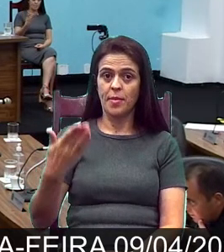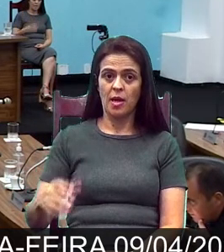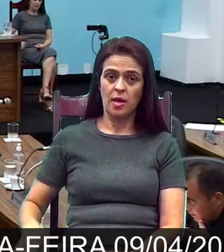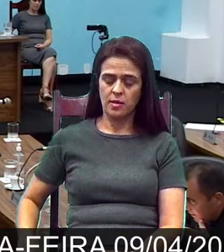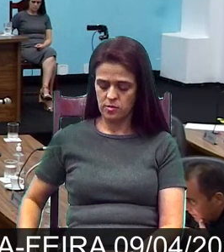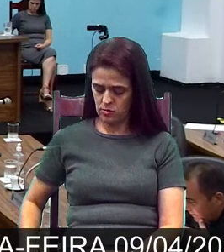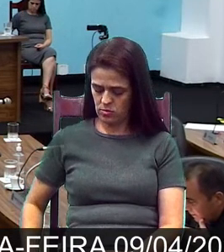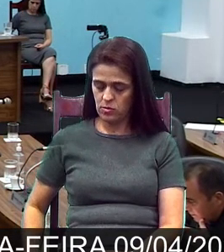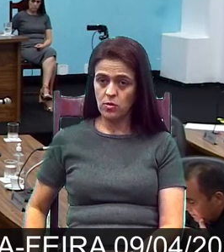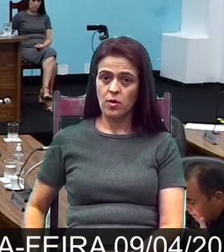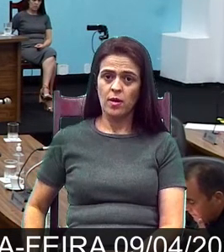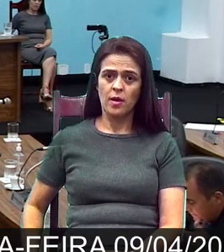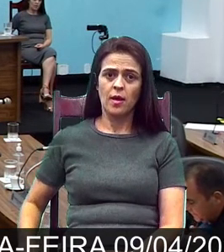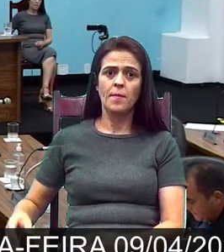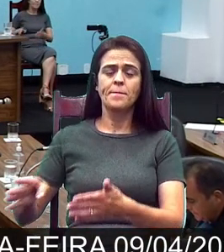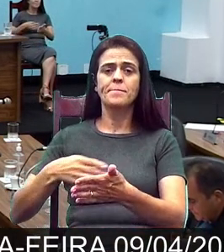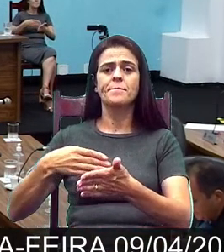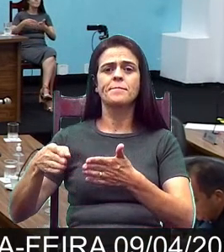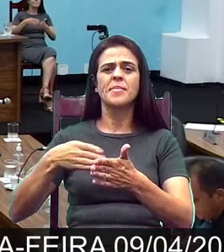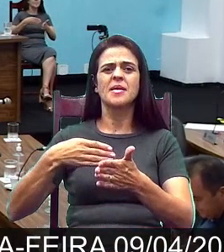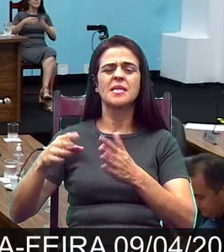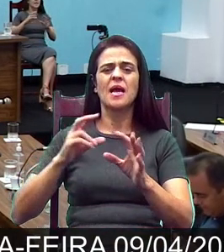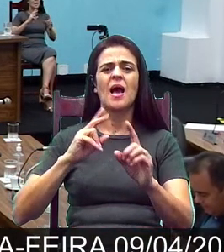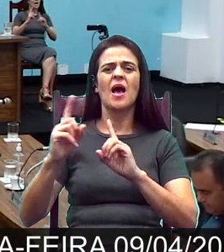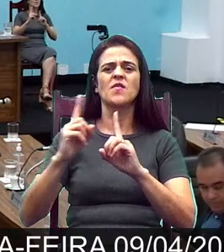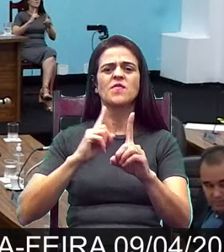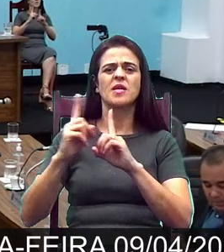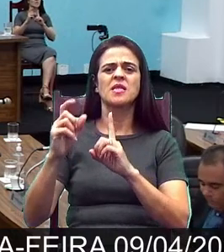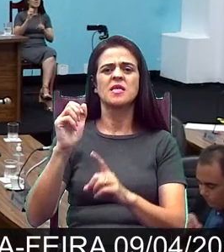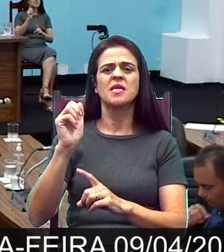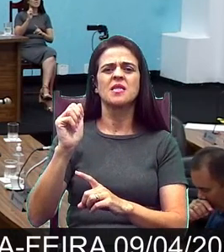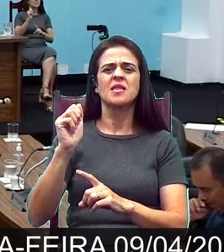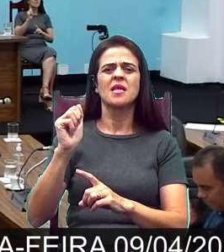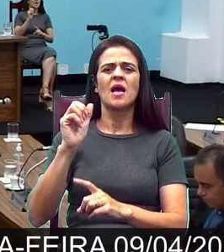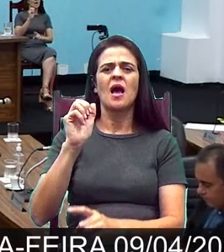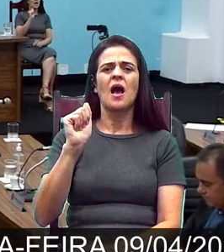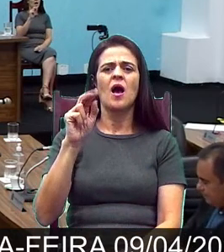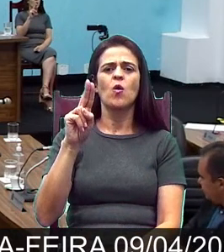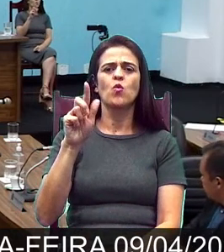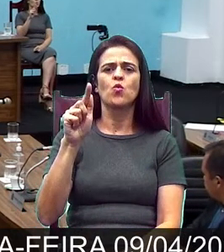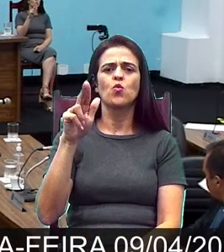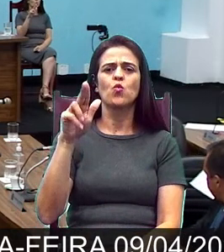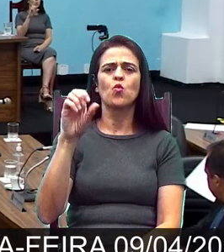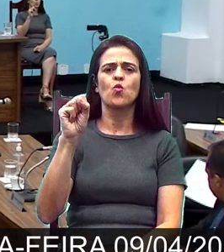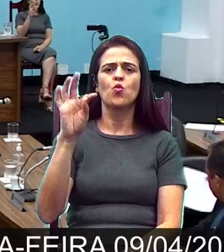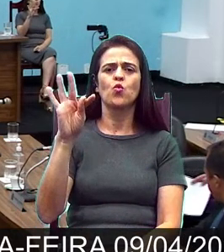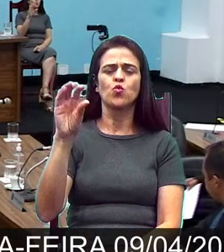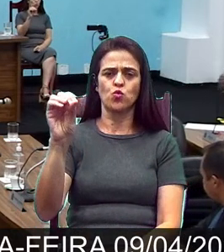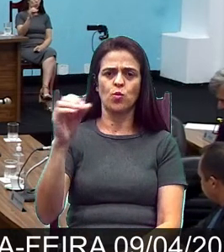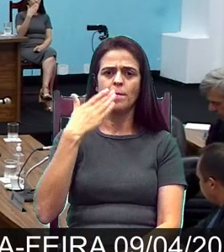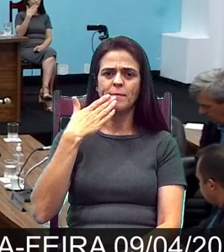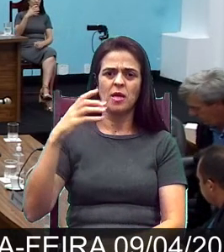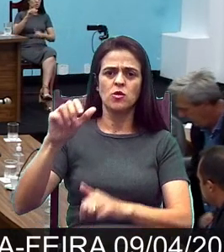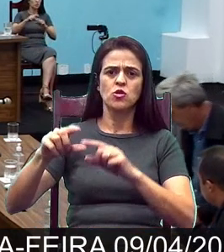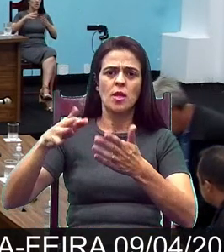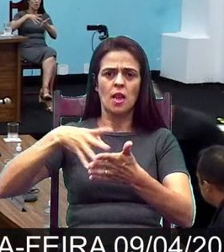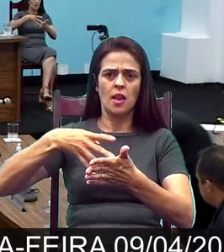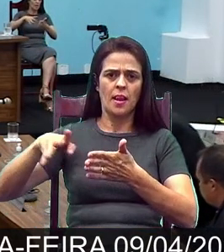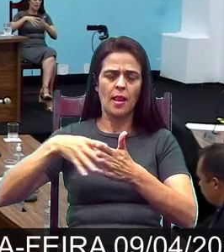da Avenida Augusto Silvestre, é aquela avenida ali da Transero. Pedindo aí, possa fazer a sinalização